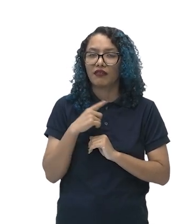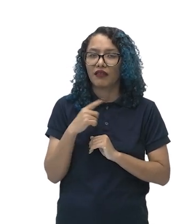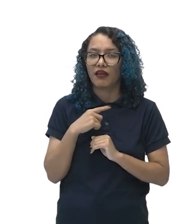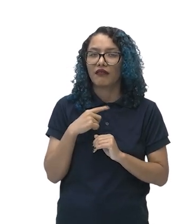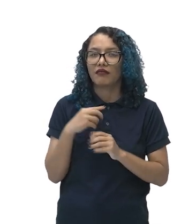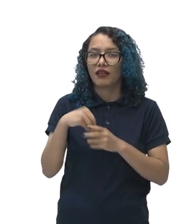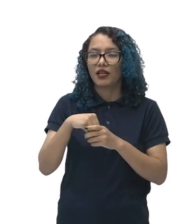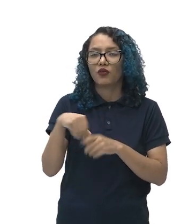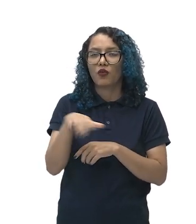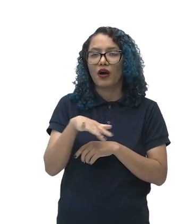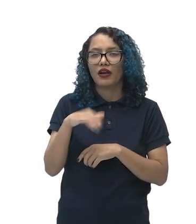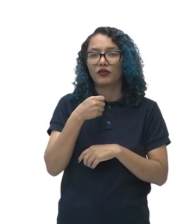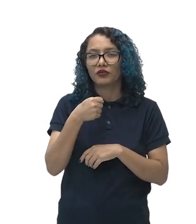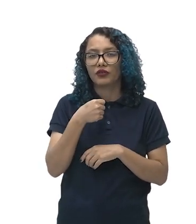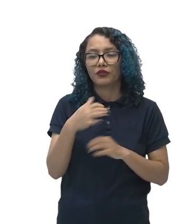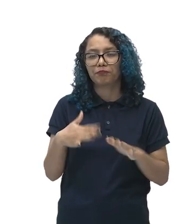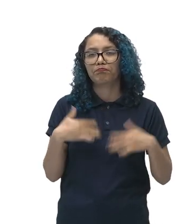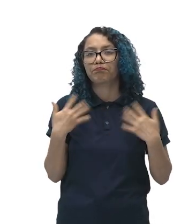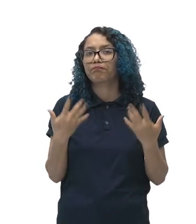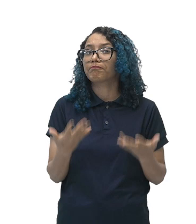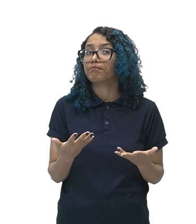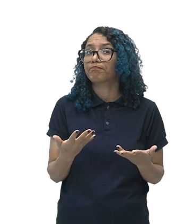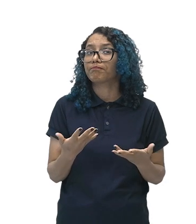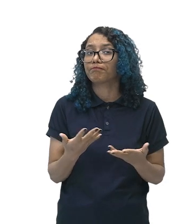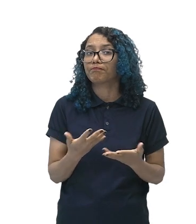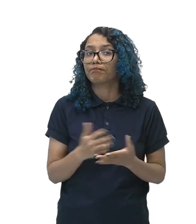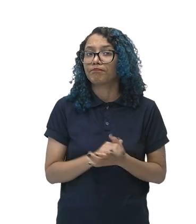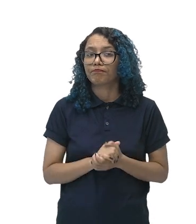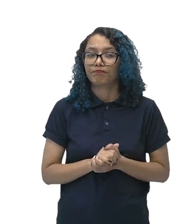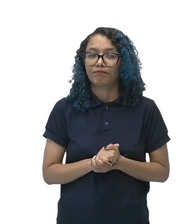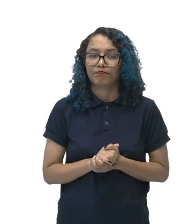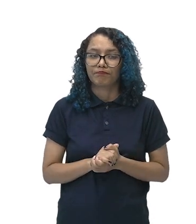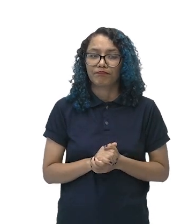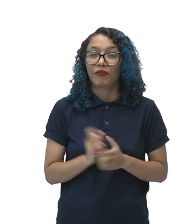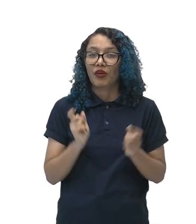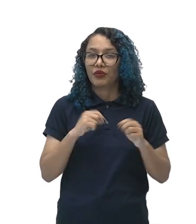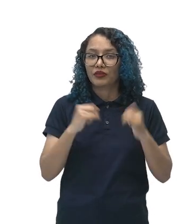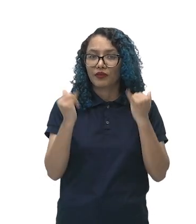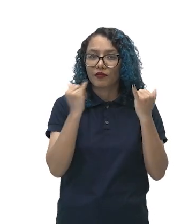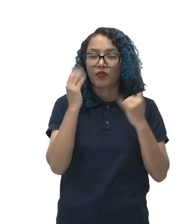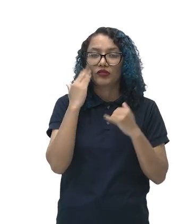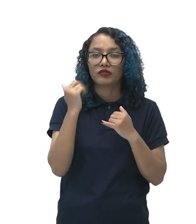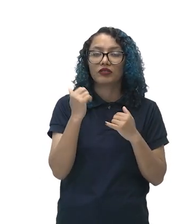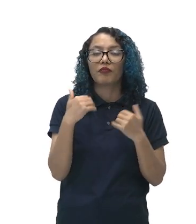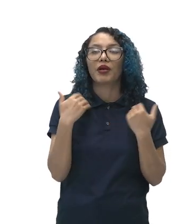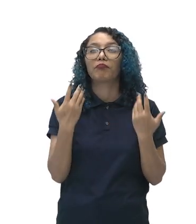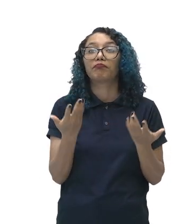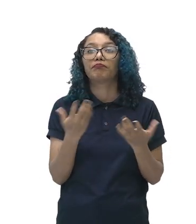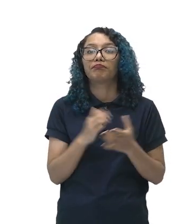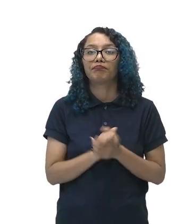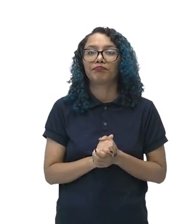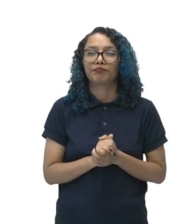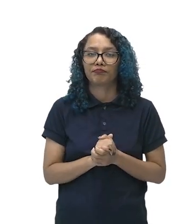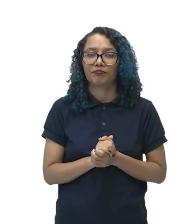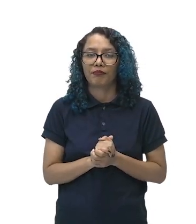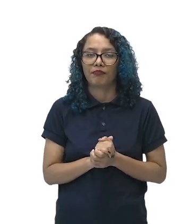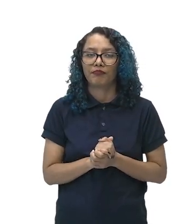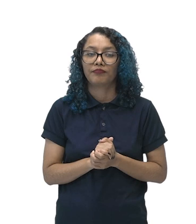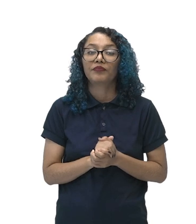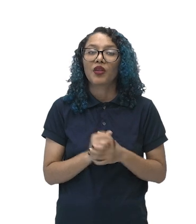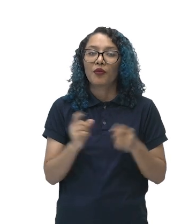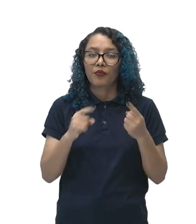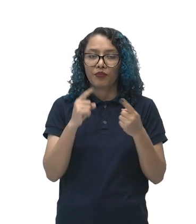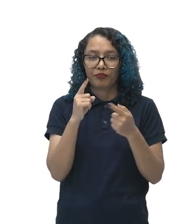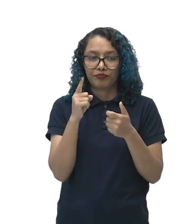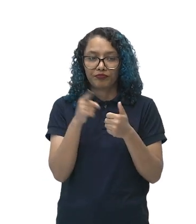campo jornalístico que nós buscamos, então, aí para nos manter informados? Então, a notícia, né,